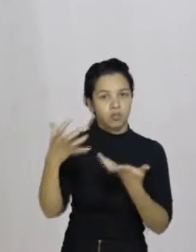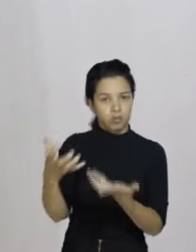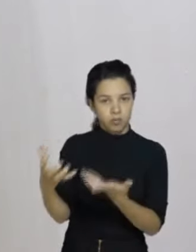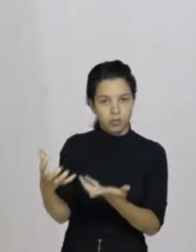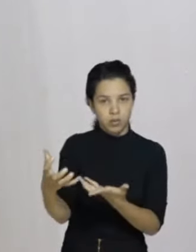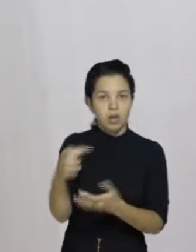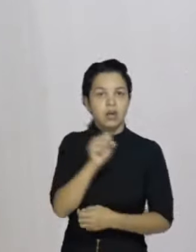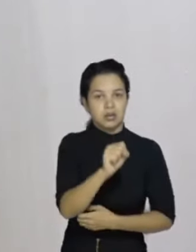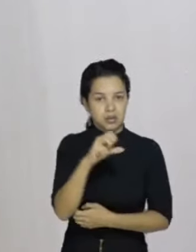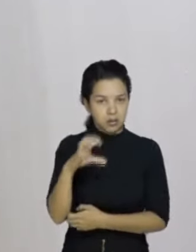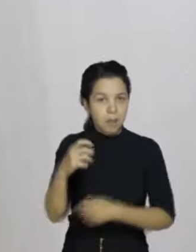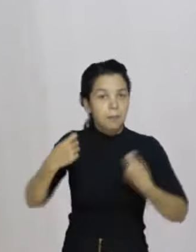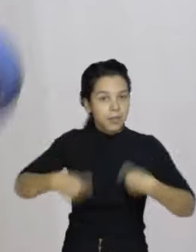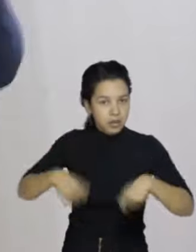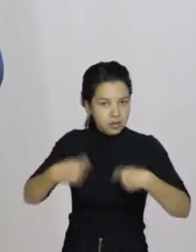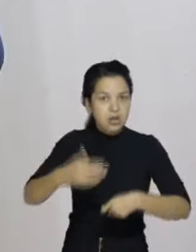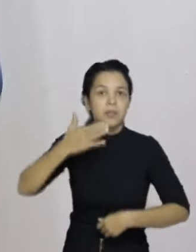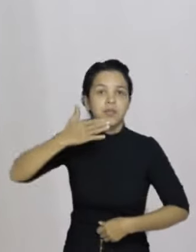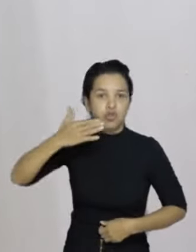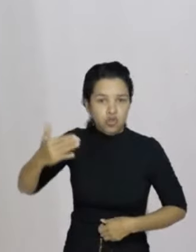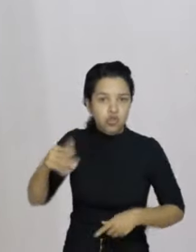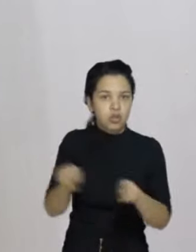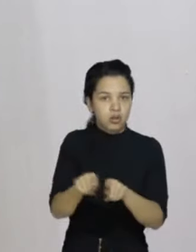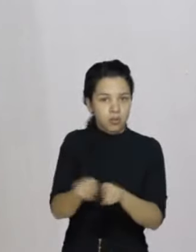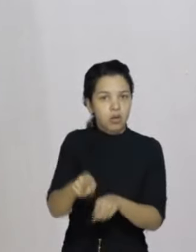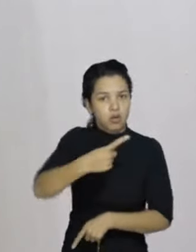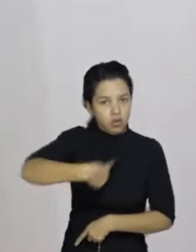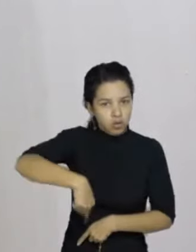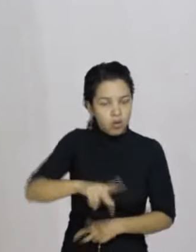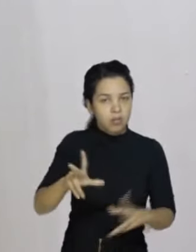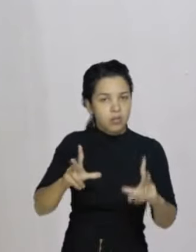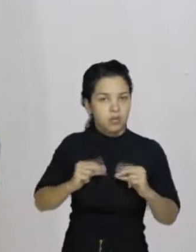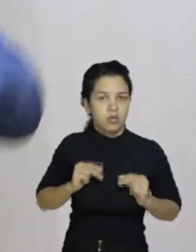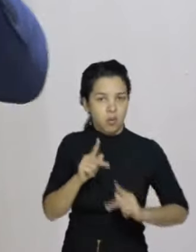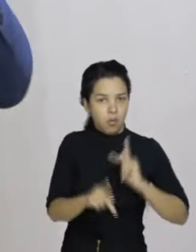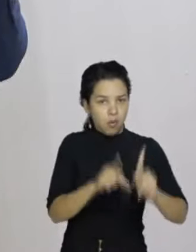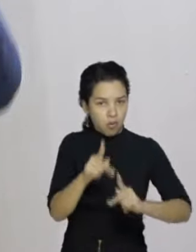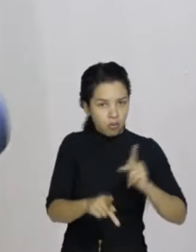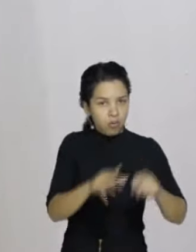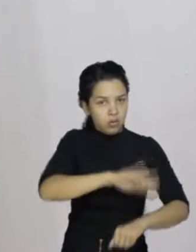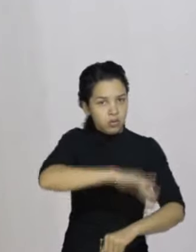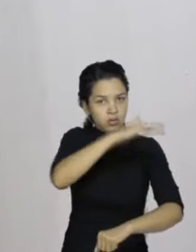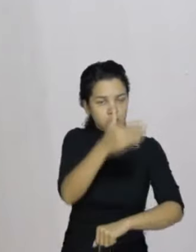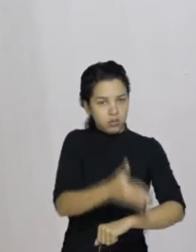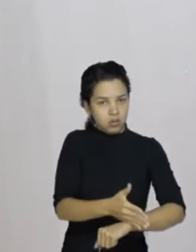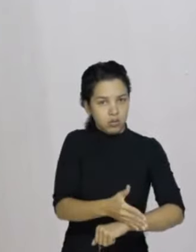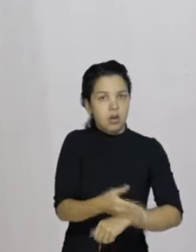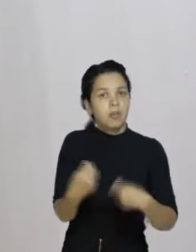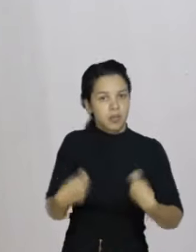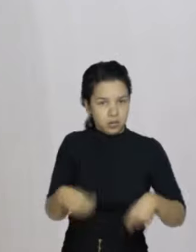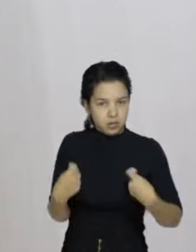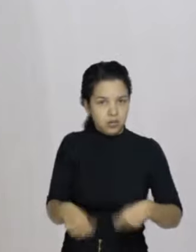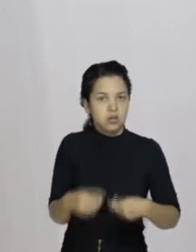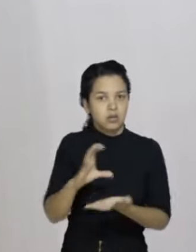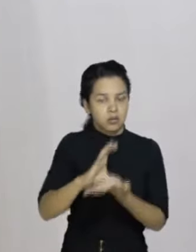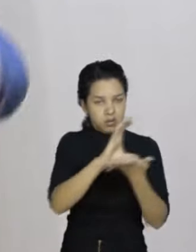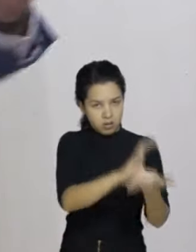Santa Catarina precisa pedir também nós merecemos o nosso povo do Planalto Norte merece esse auxílio